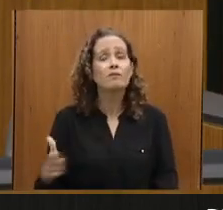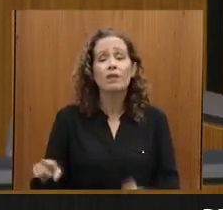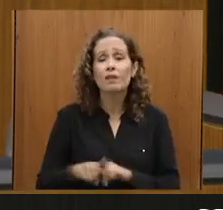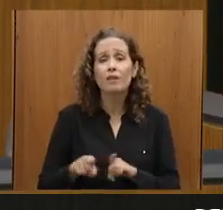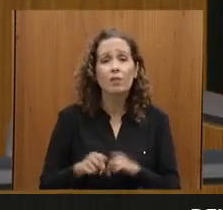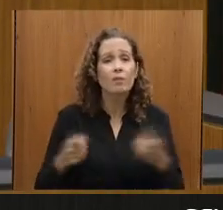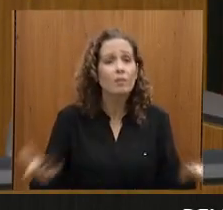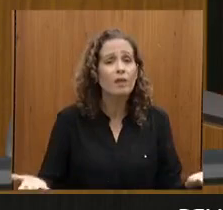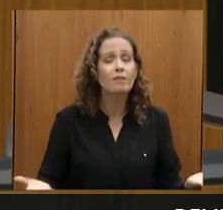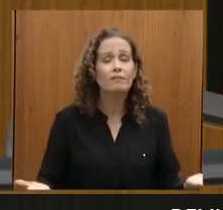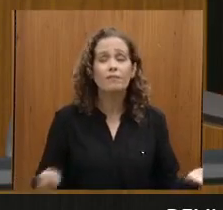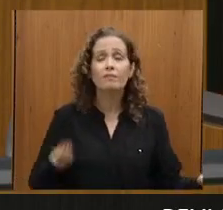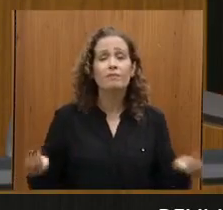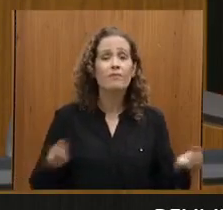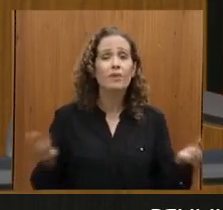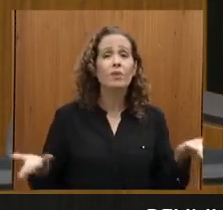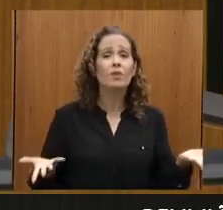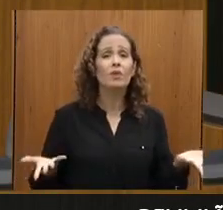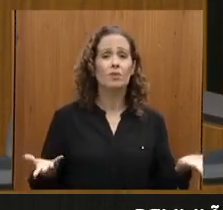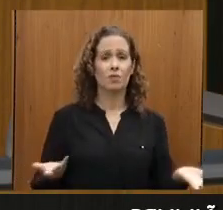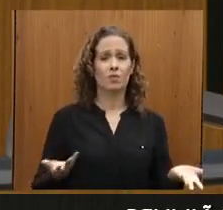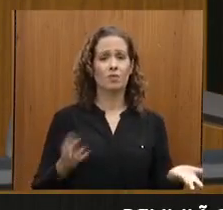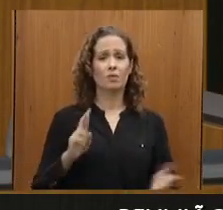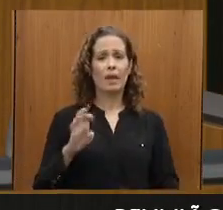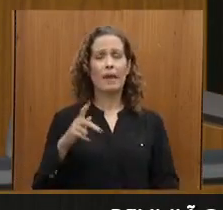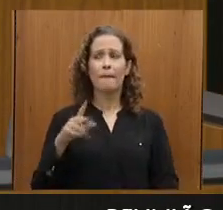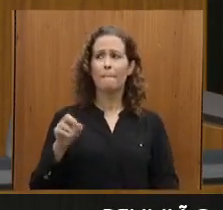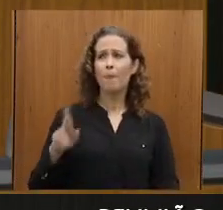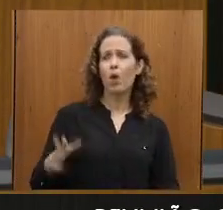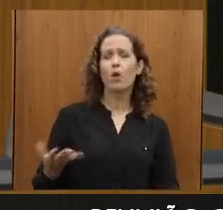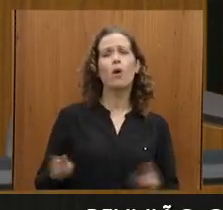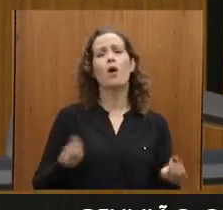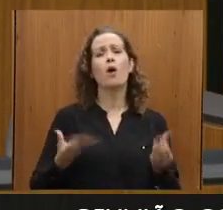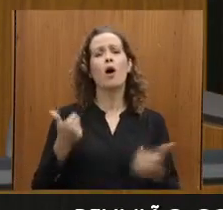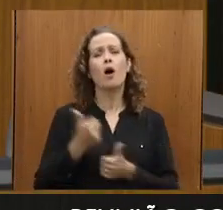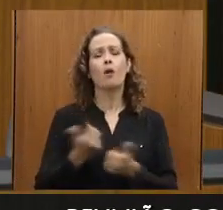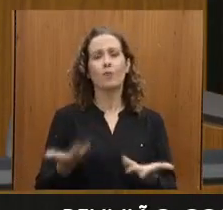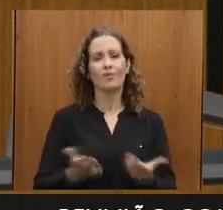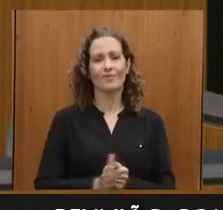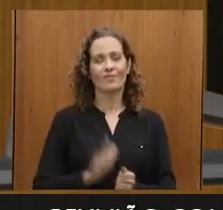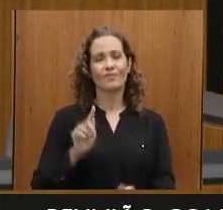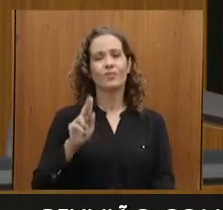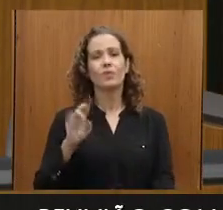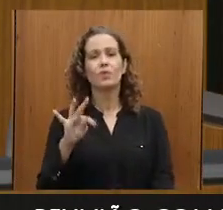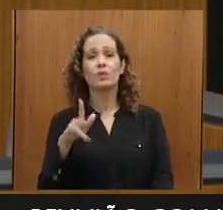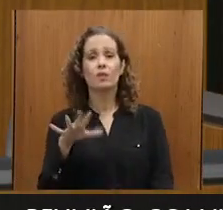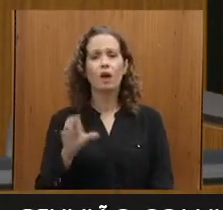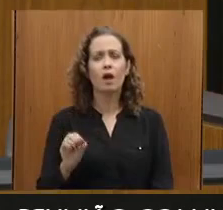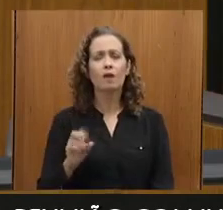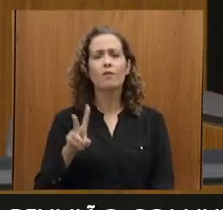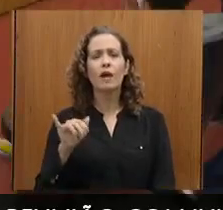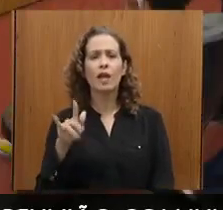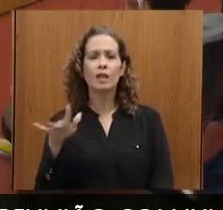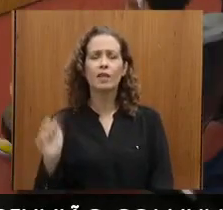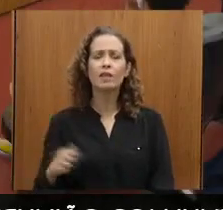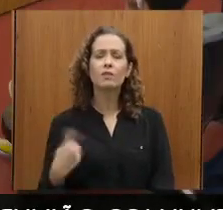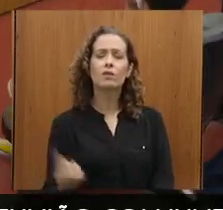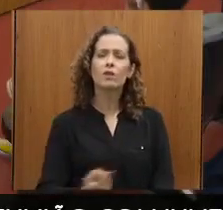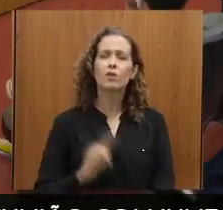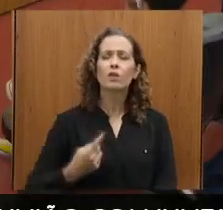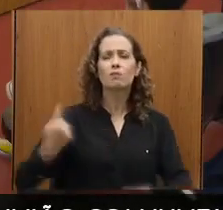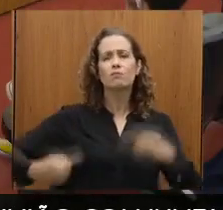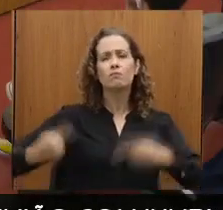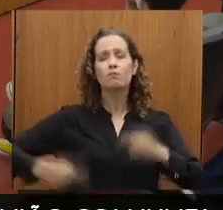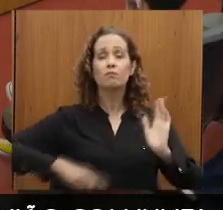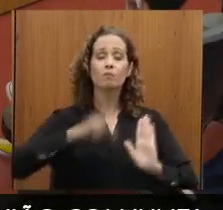É de se colocar, primeiro, a incoerência que estava lá a dar. Você se lembra quando nós discutimos o projeto de lei que originou na